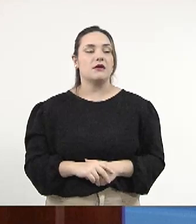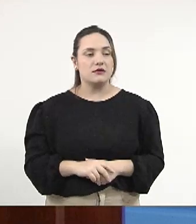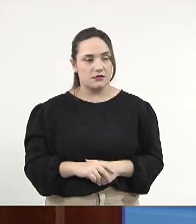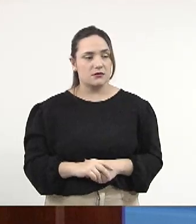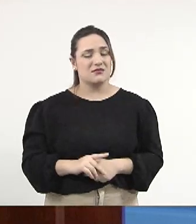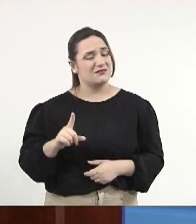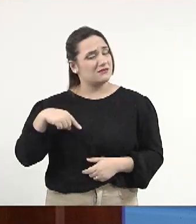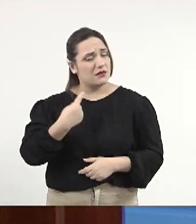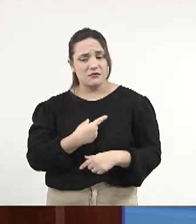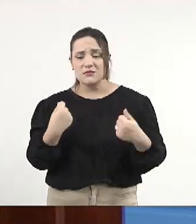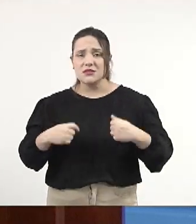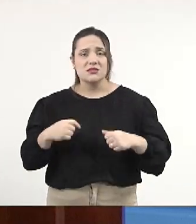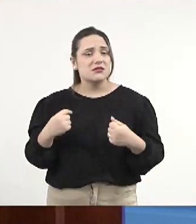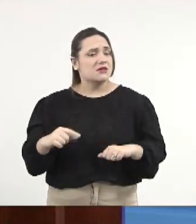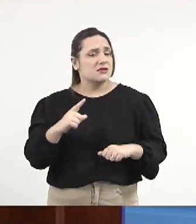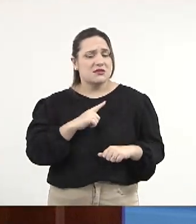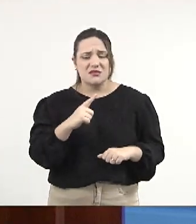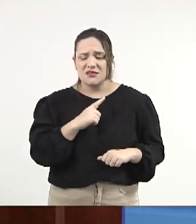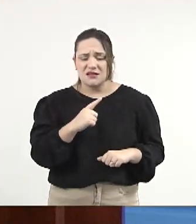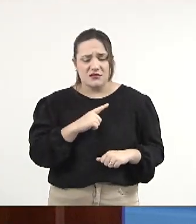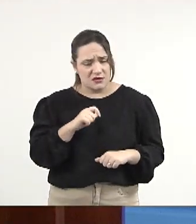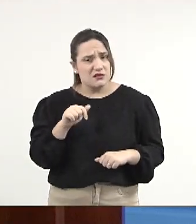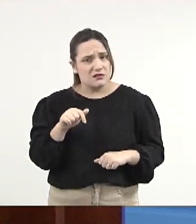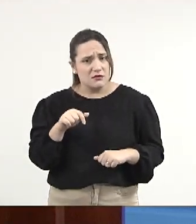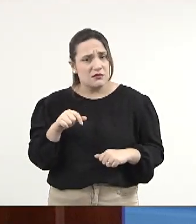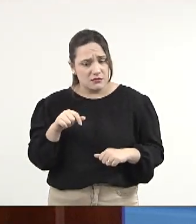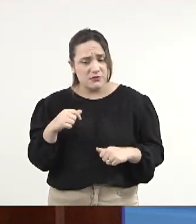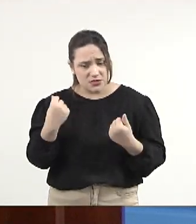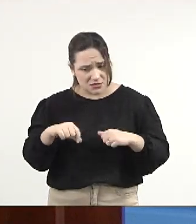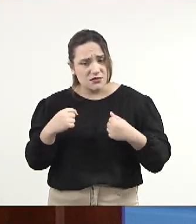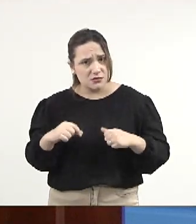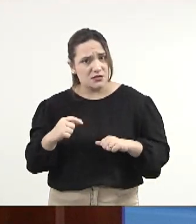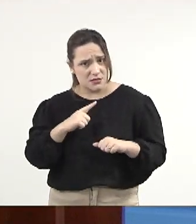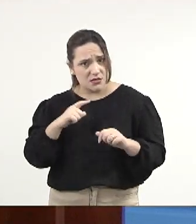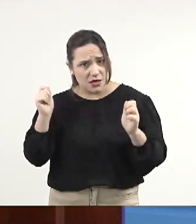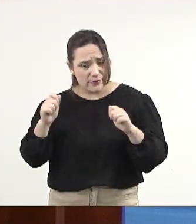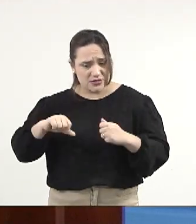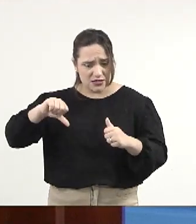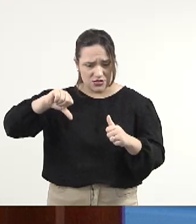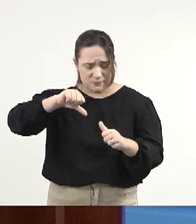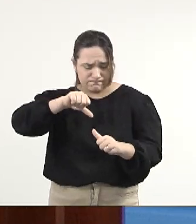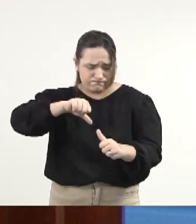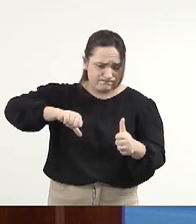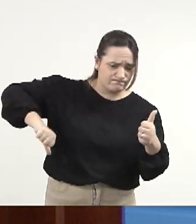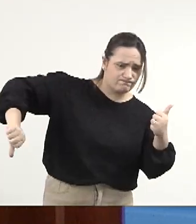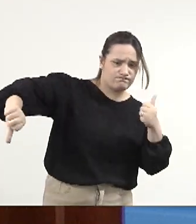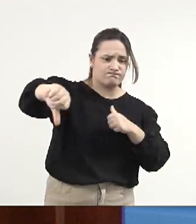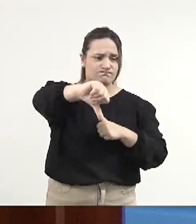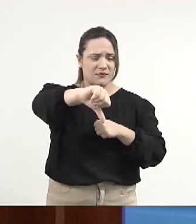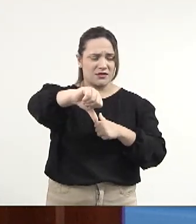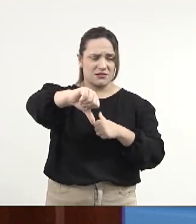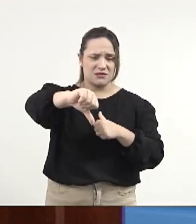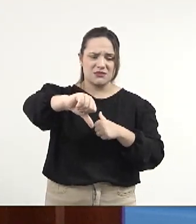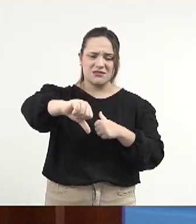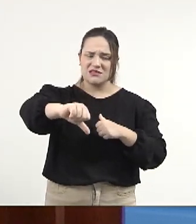que ter a capacidade de nos colocar no lugar dessa pessoa, dessa mãe,